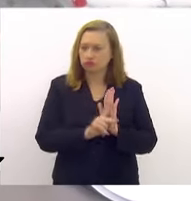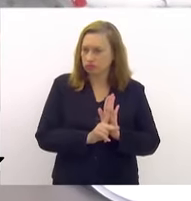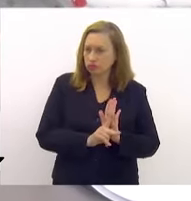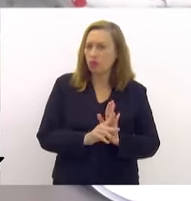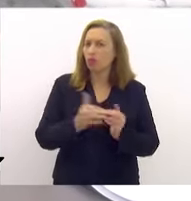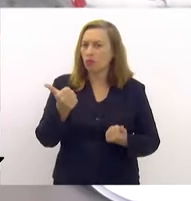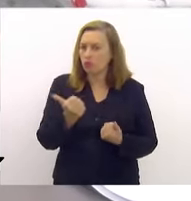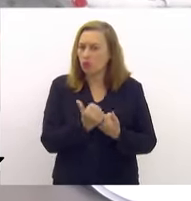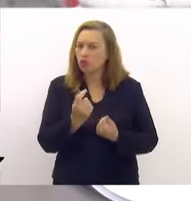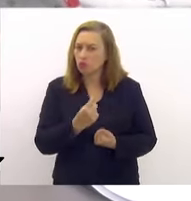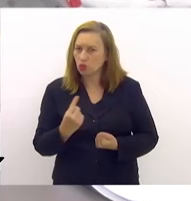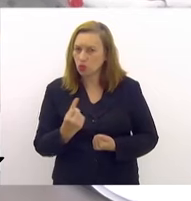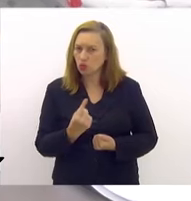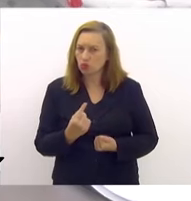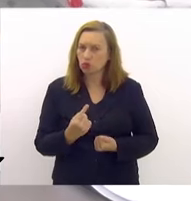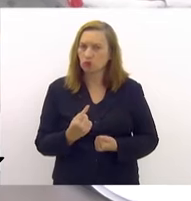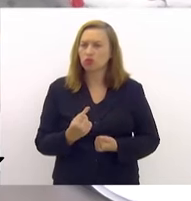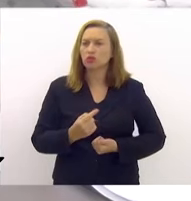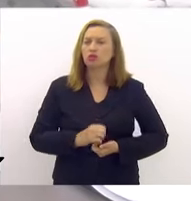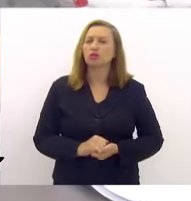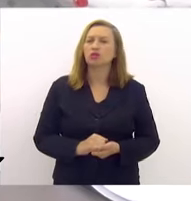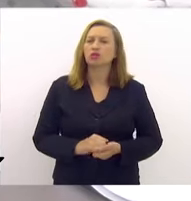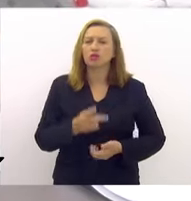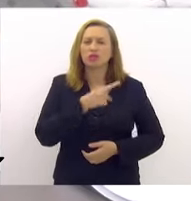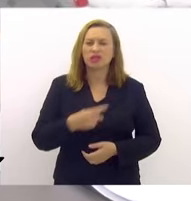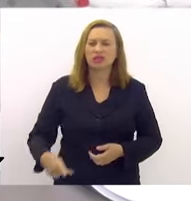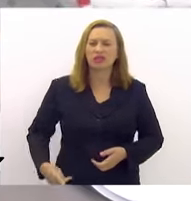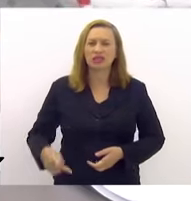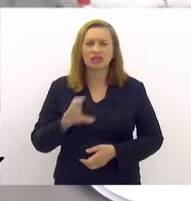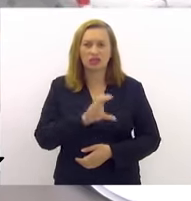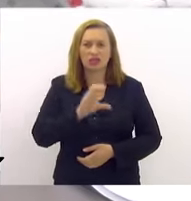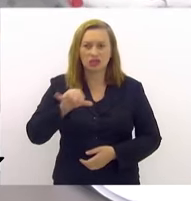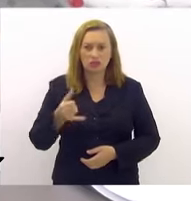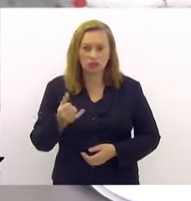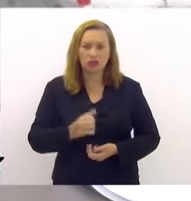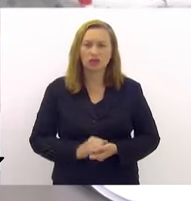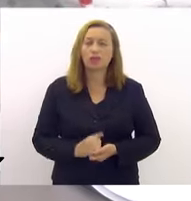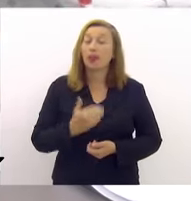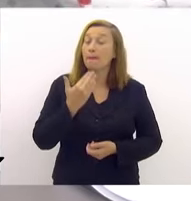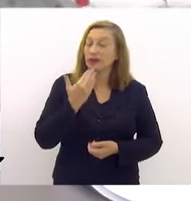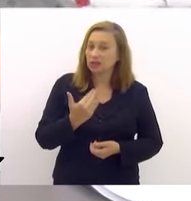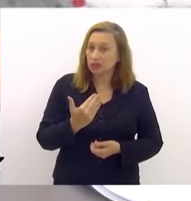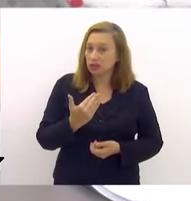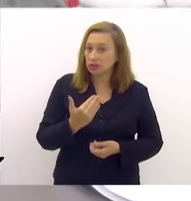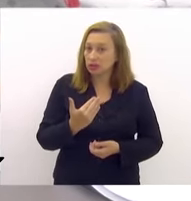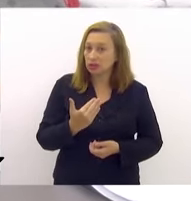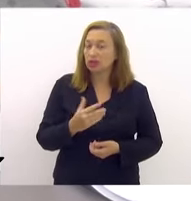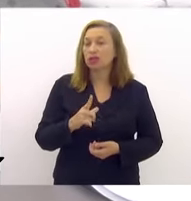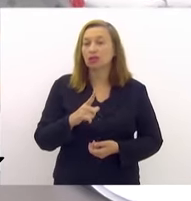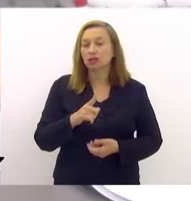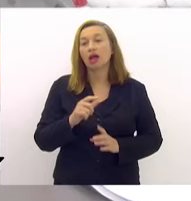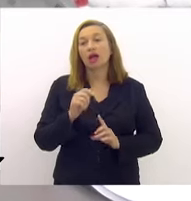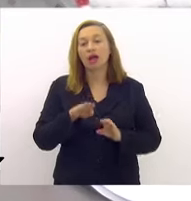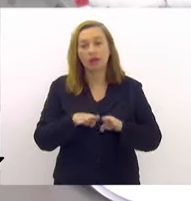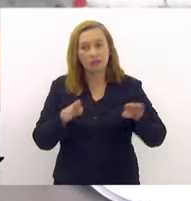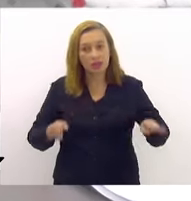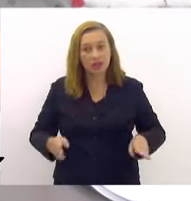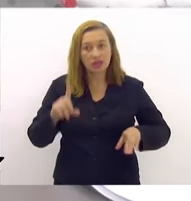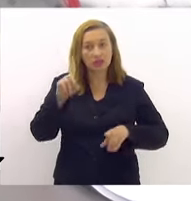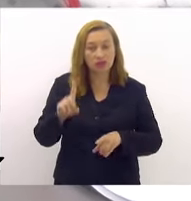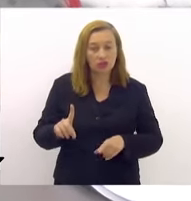nosso apoio na autoridade de ser presidente da CCJ, pedir... que a mesa diretora